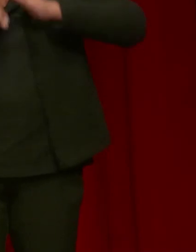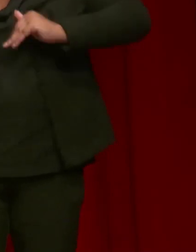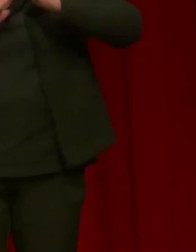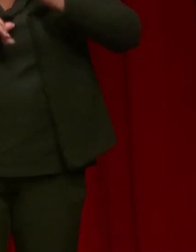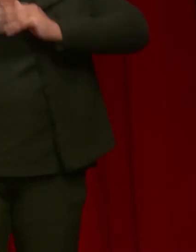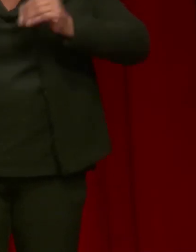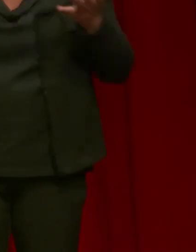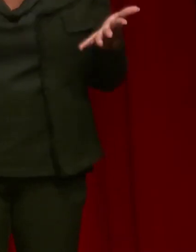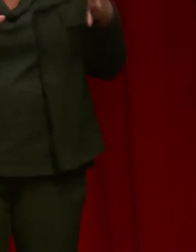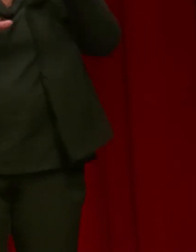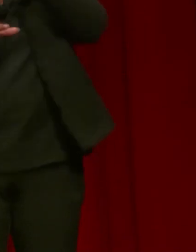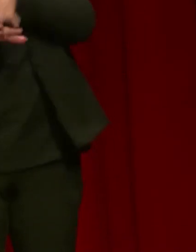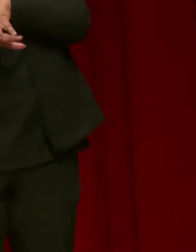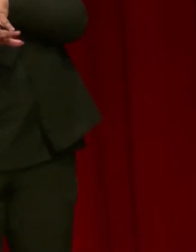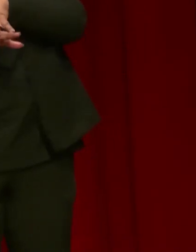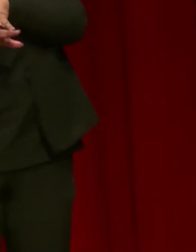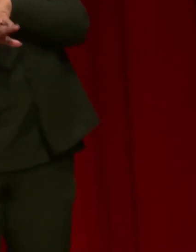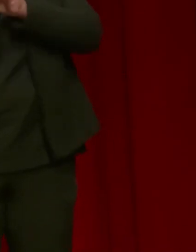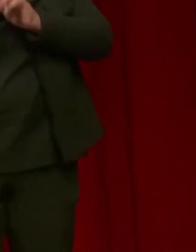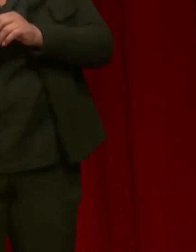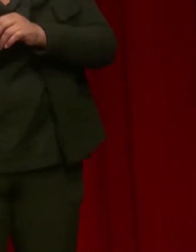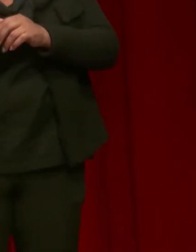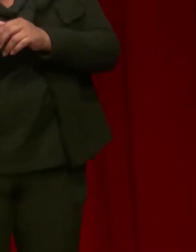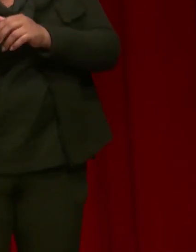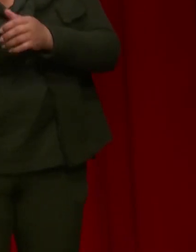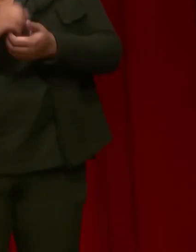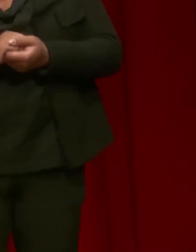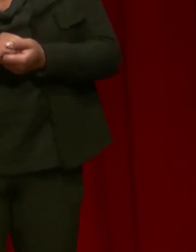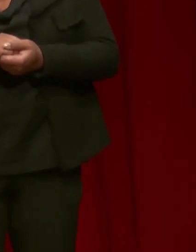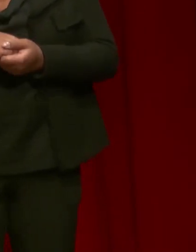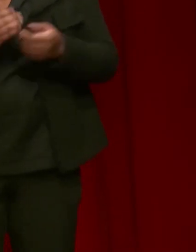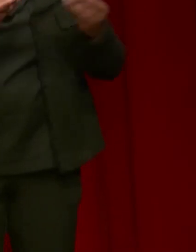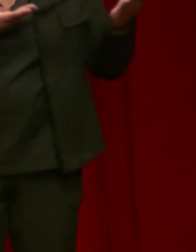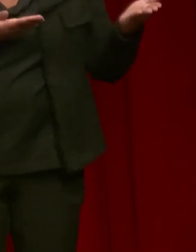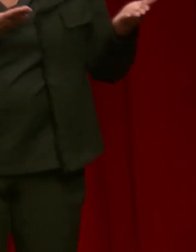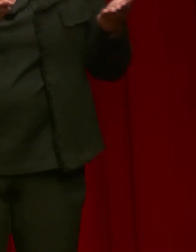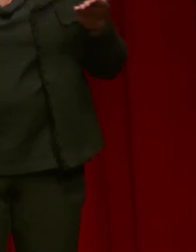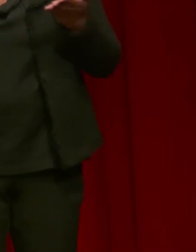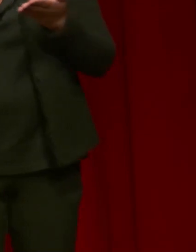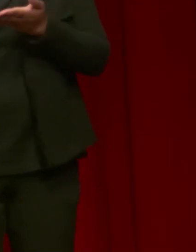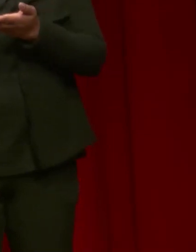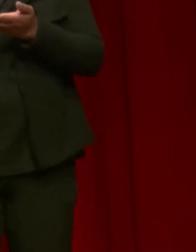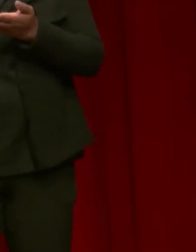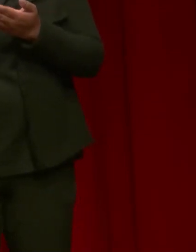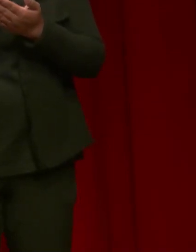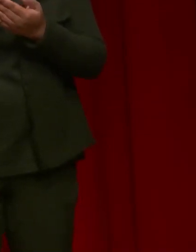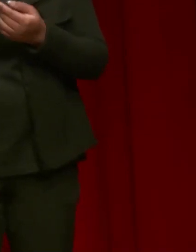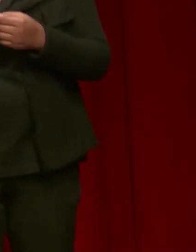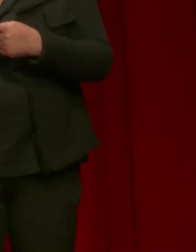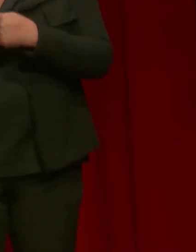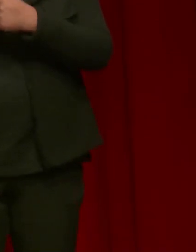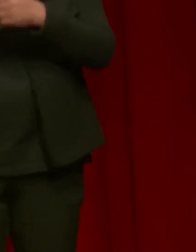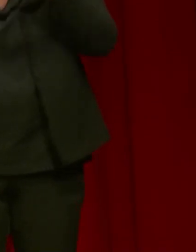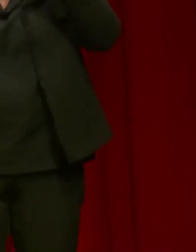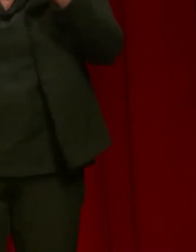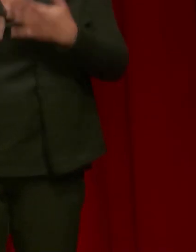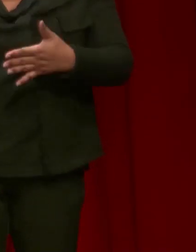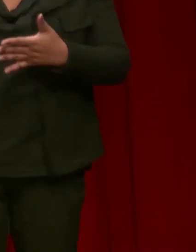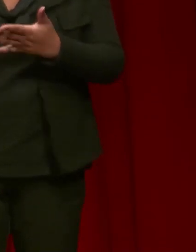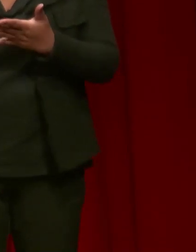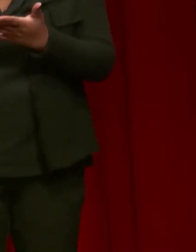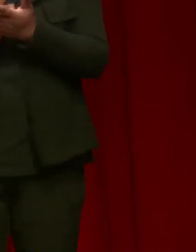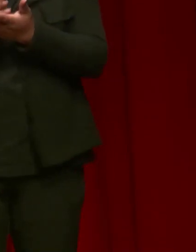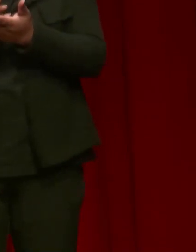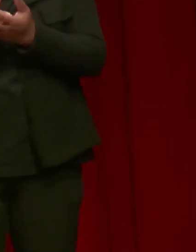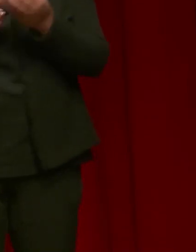como incluir a pessoa com deficiência visual. Então, os nossos convidados vão trazer a realidade, vão falar a partir do lugar